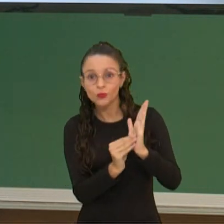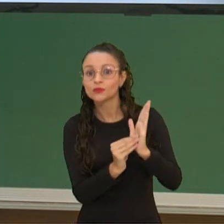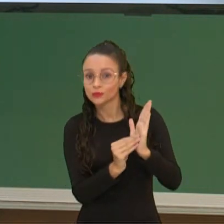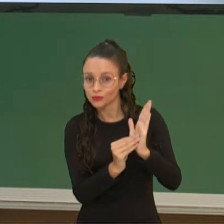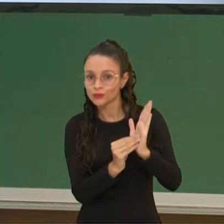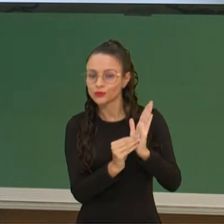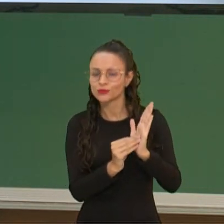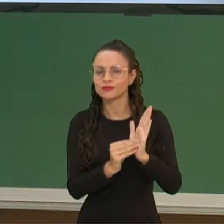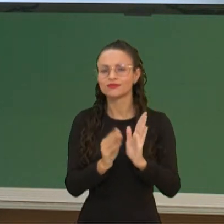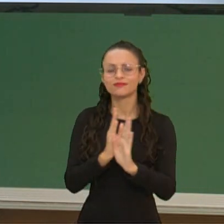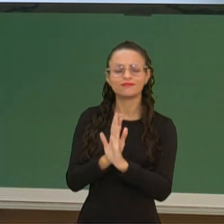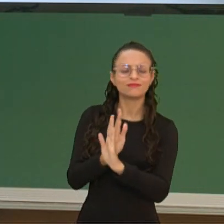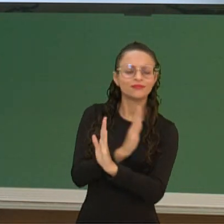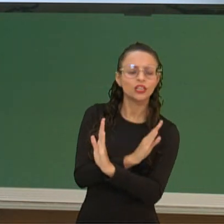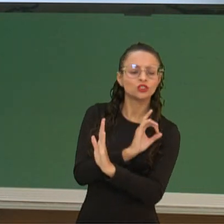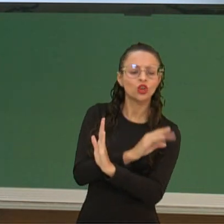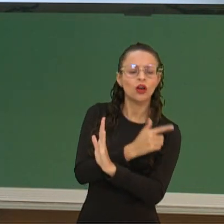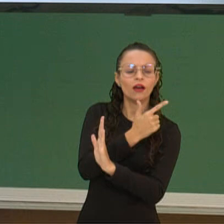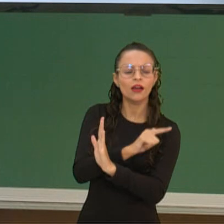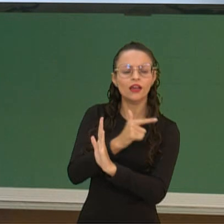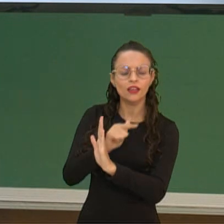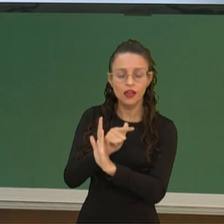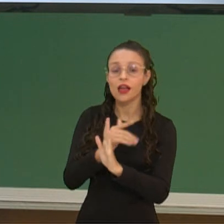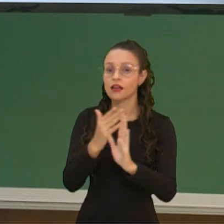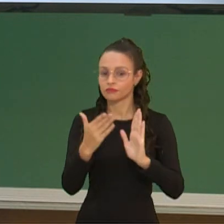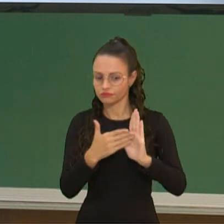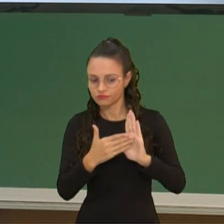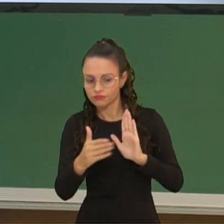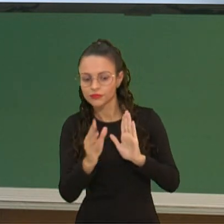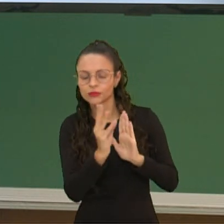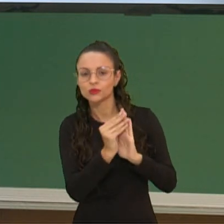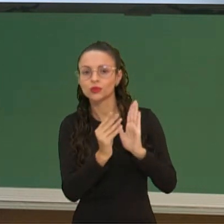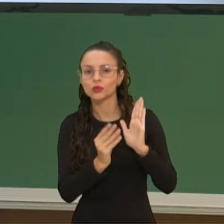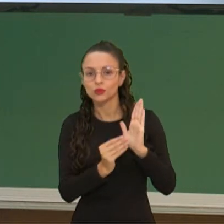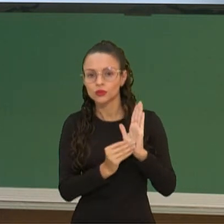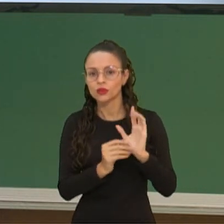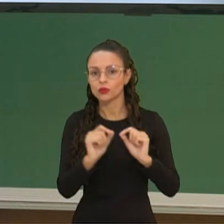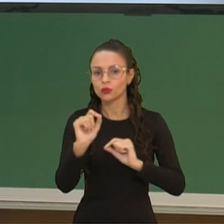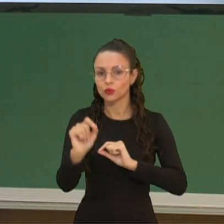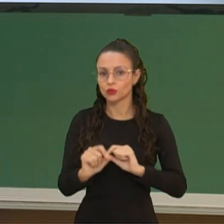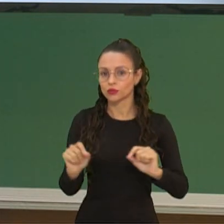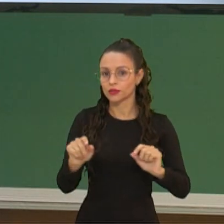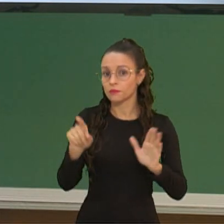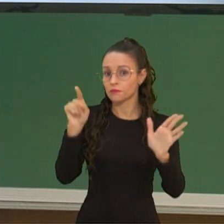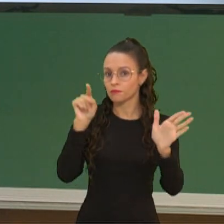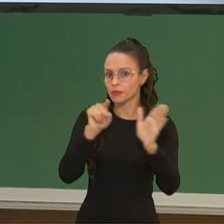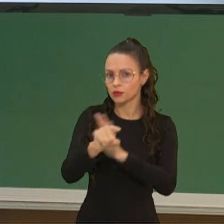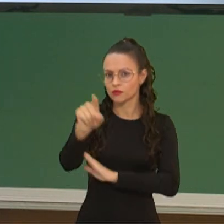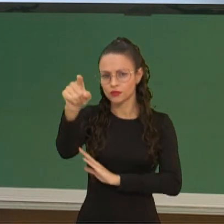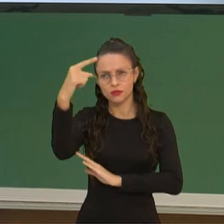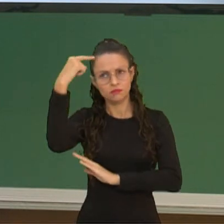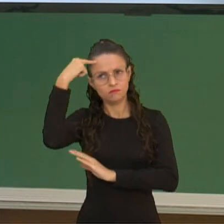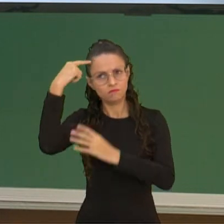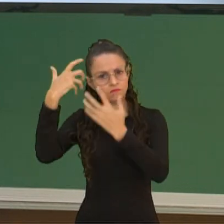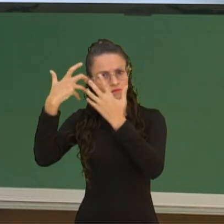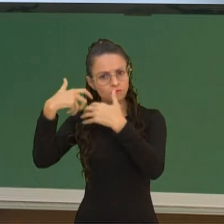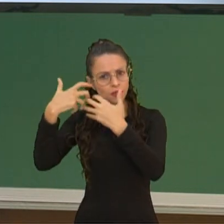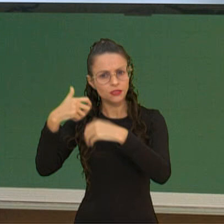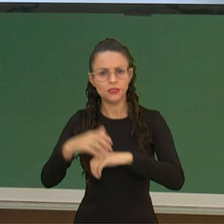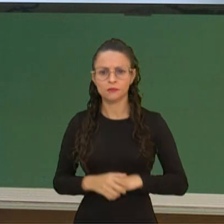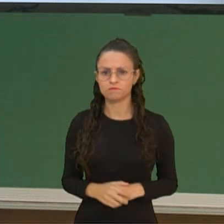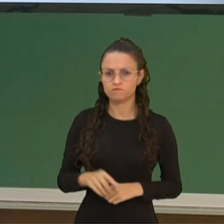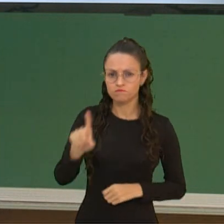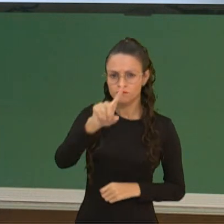né gente estava fazendo uma retomada ginha começamos esse conteúdo com uma questão já para você pensar aí um pouquinho